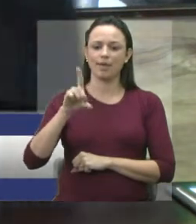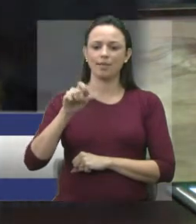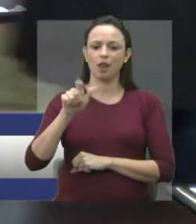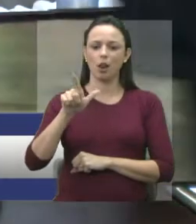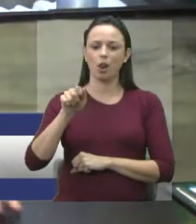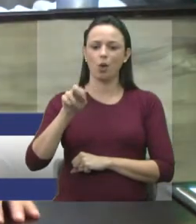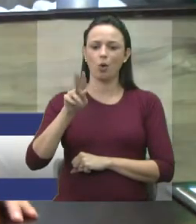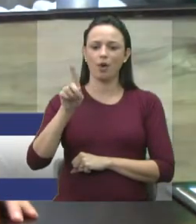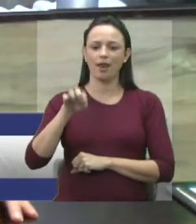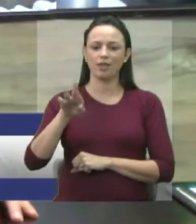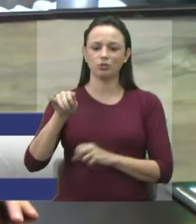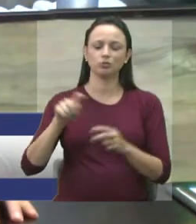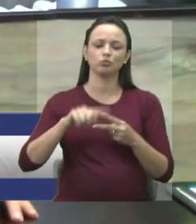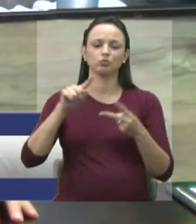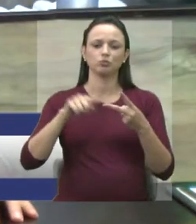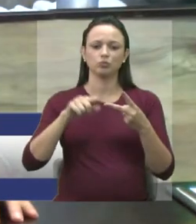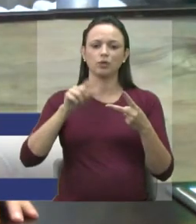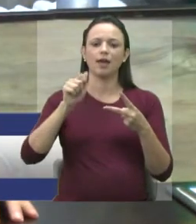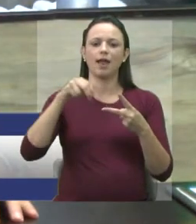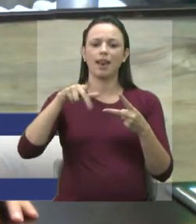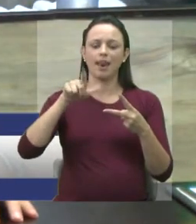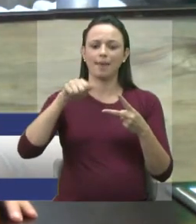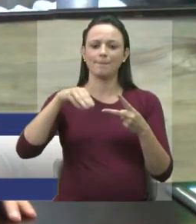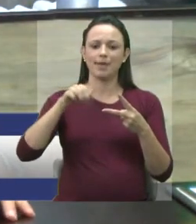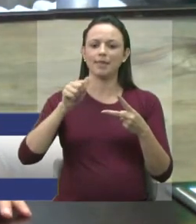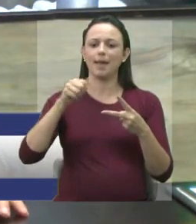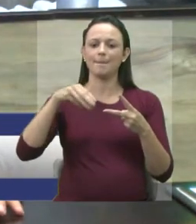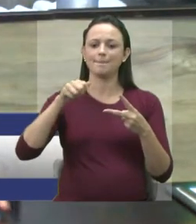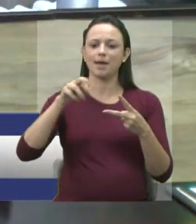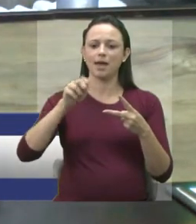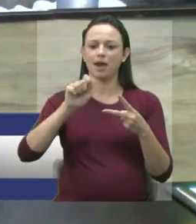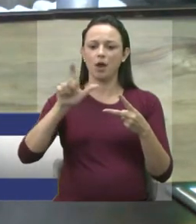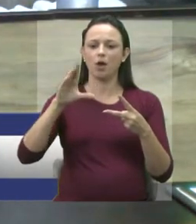com a Alameda Doutor Amaral Carvalho?